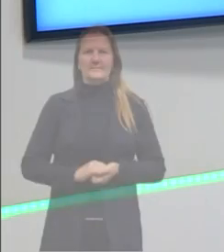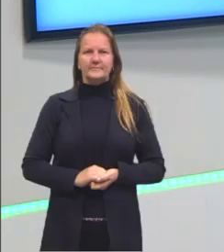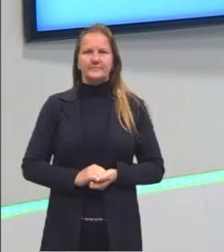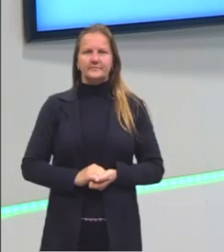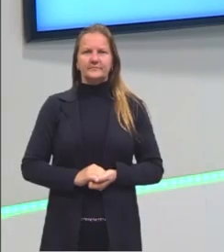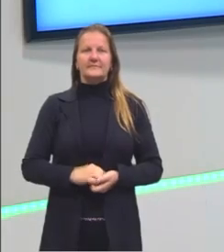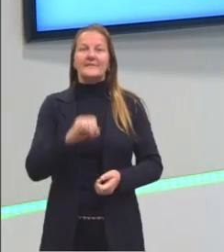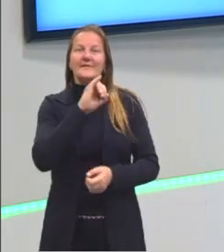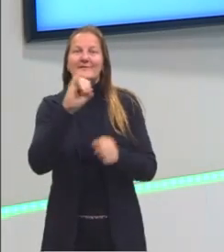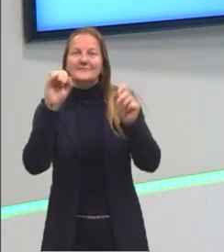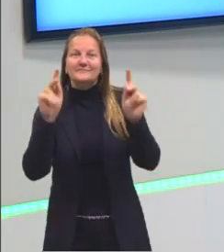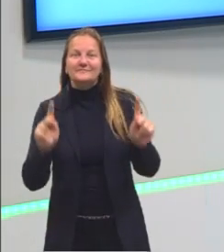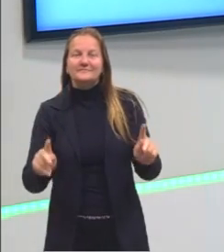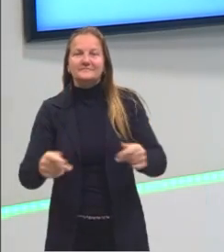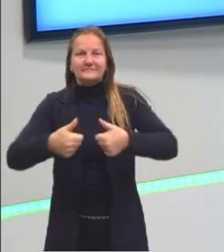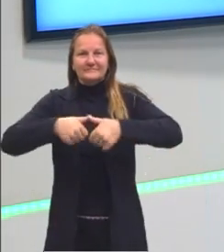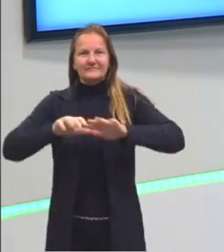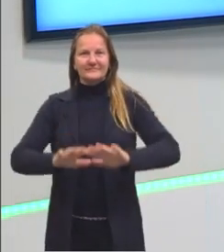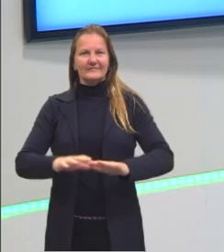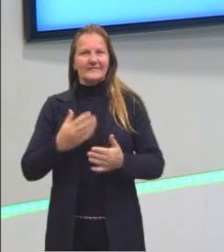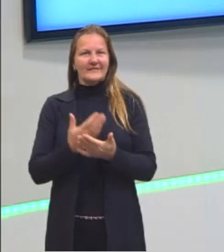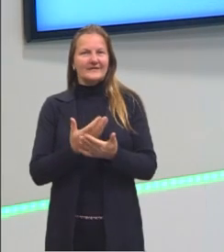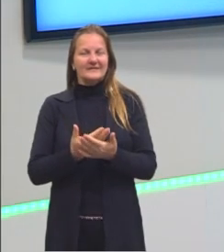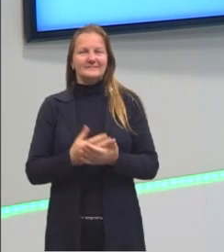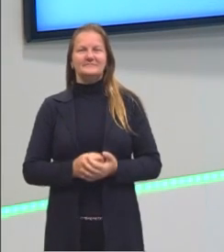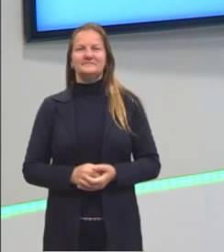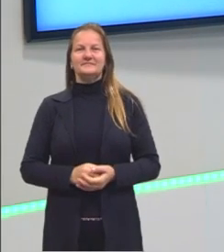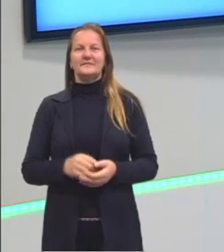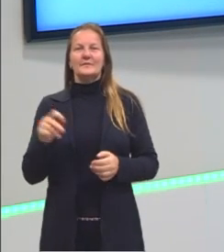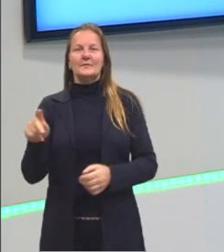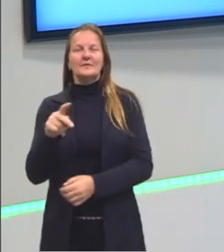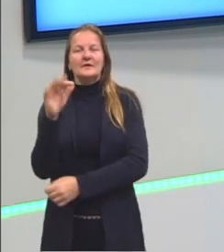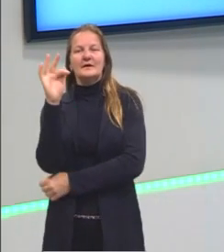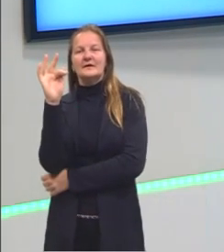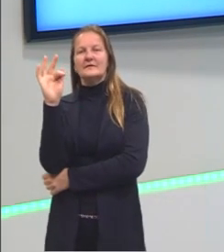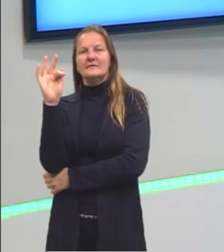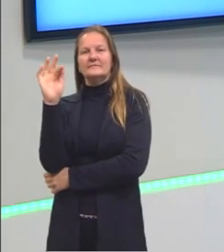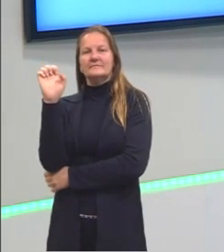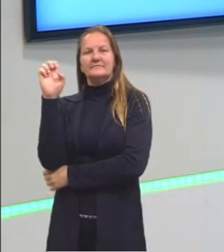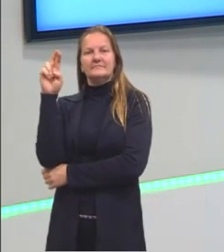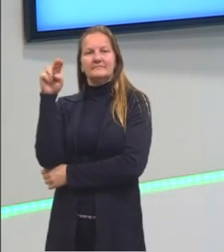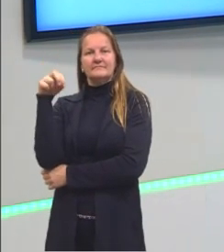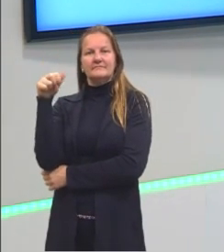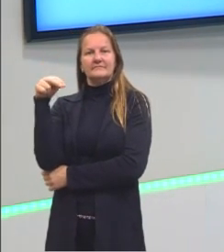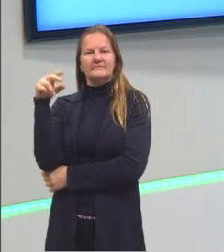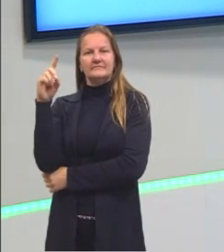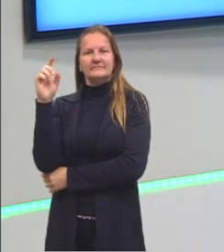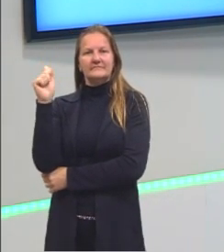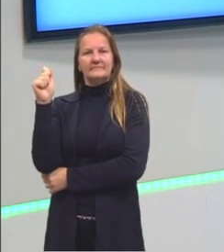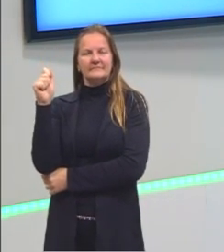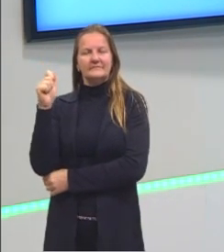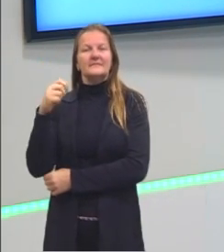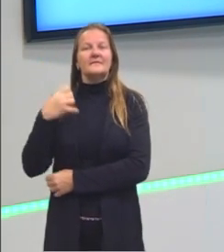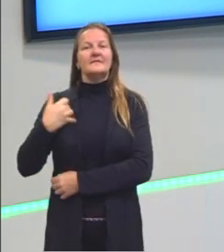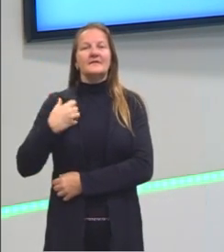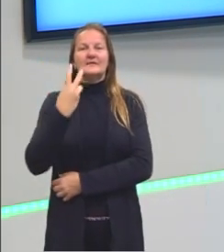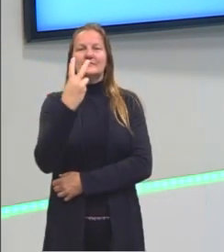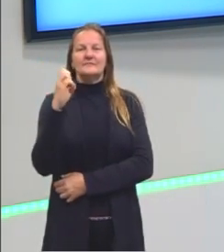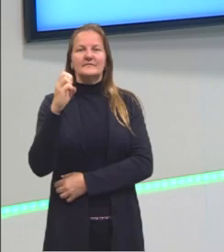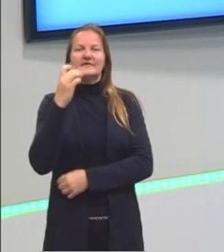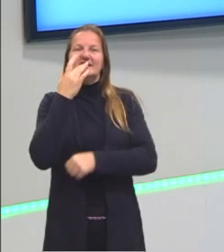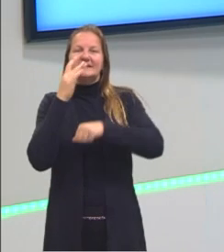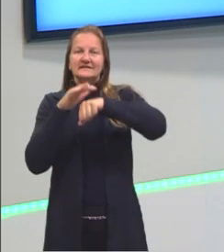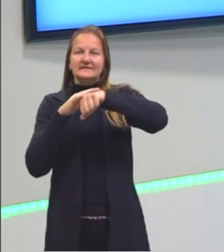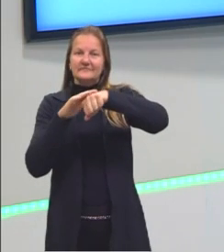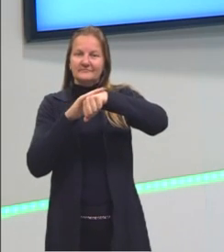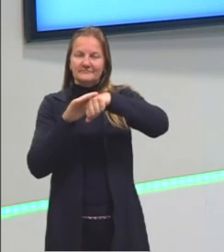Oi, oi gente! Estamos aqui para mais uma aula. Eu sou a Prof. Fernanda, tenho 25 anos, sou branca, de